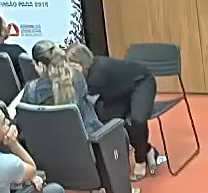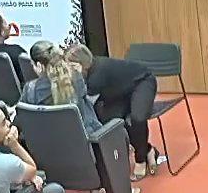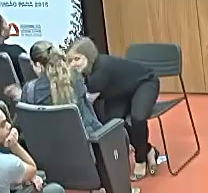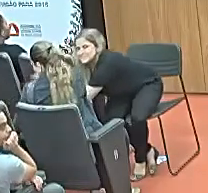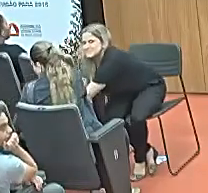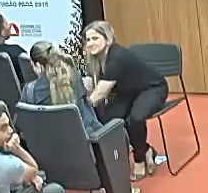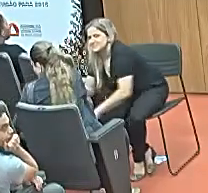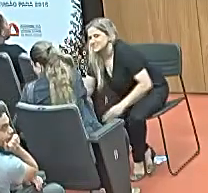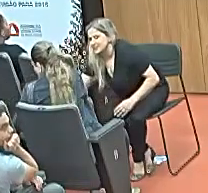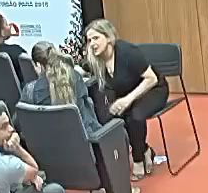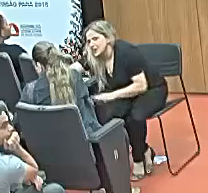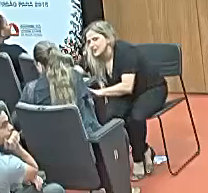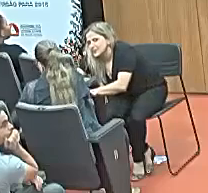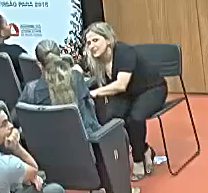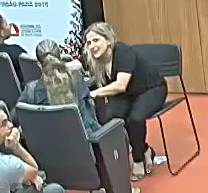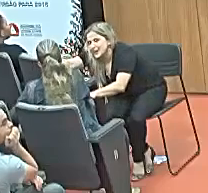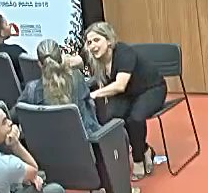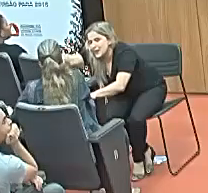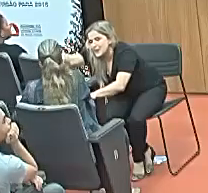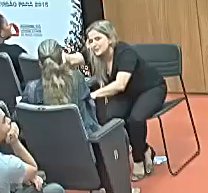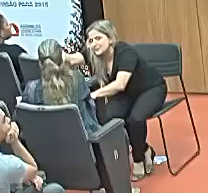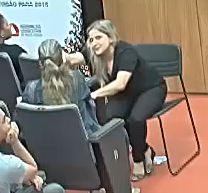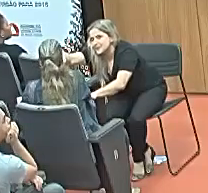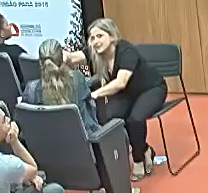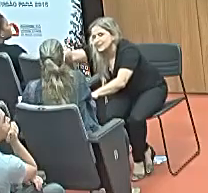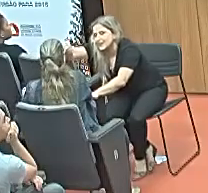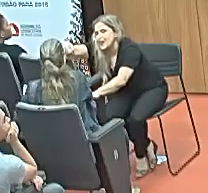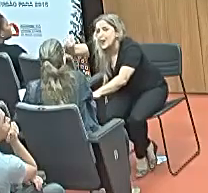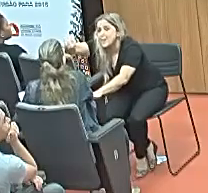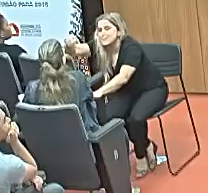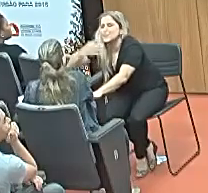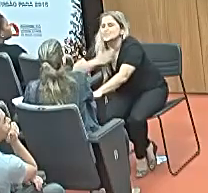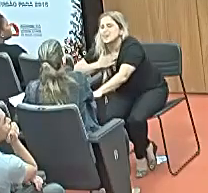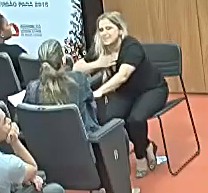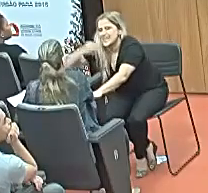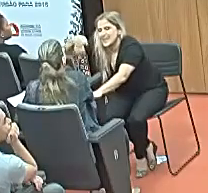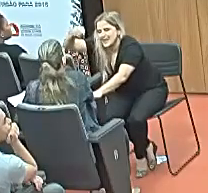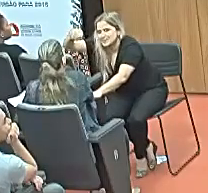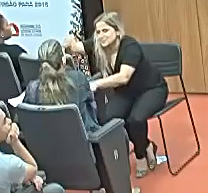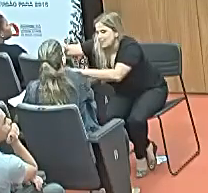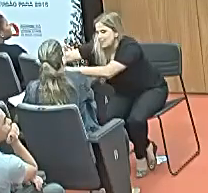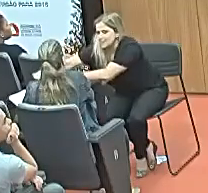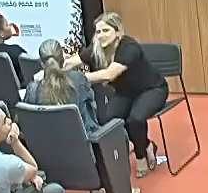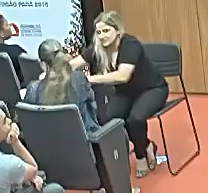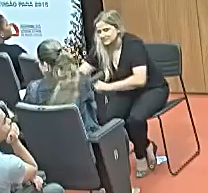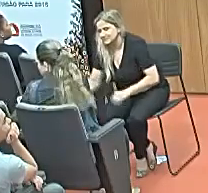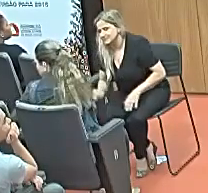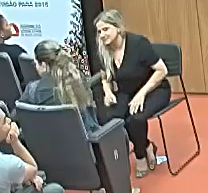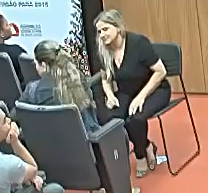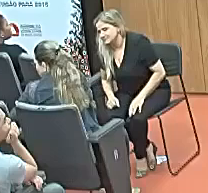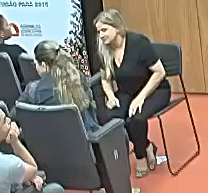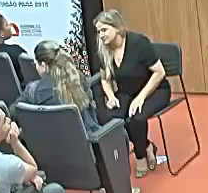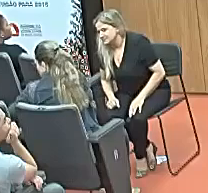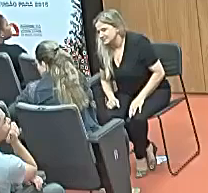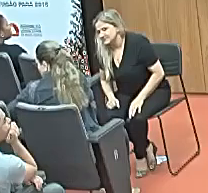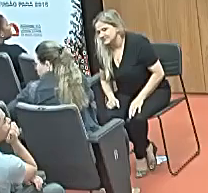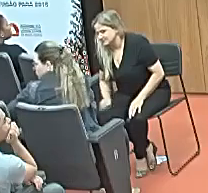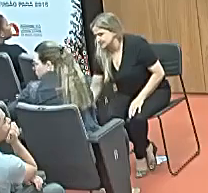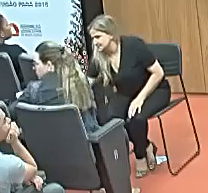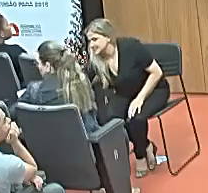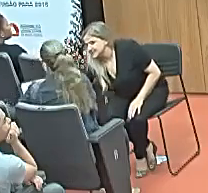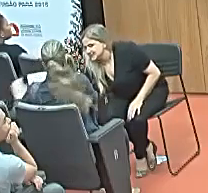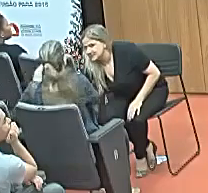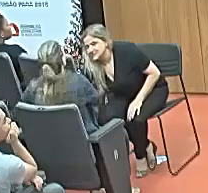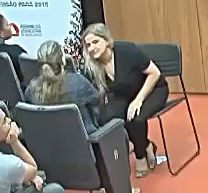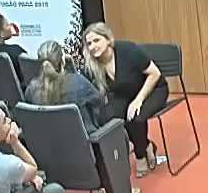participantes neste ano nós não fomos ao interior devido processo eleitoral que com certeza e ir até onde as